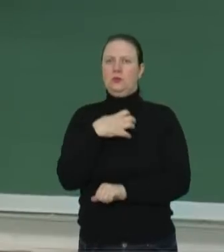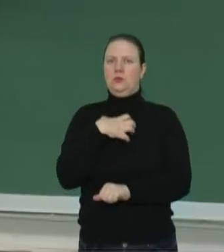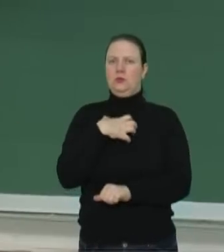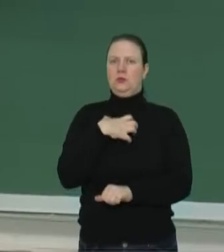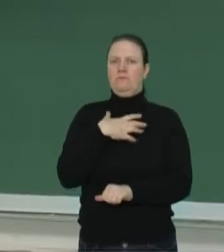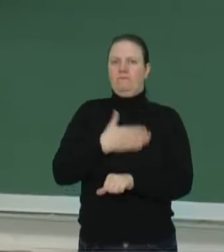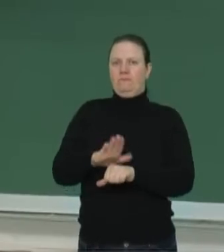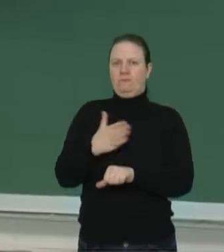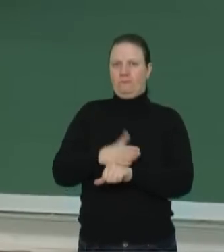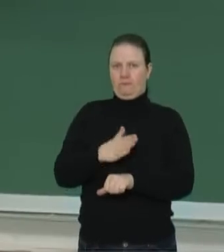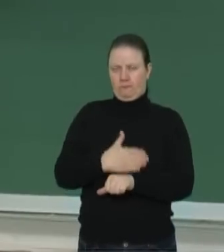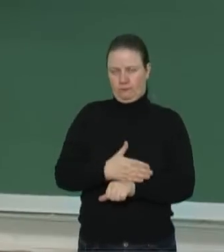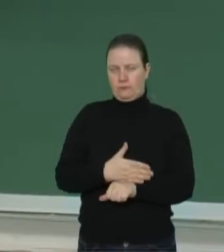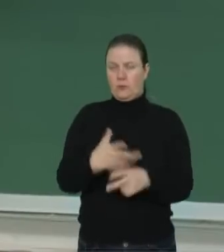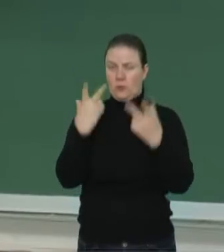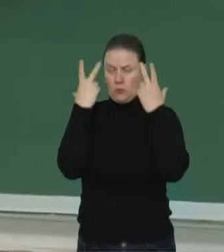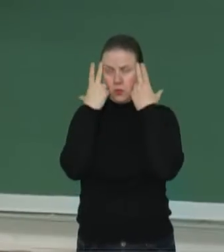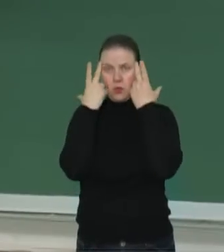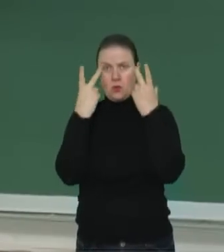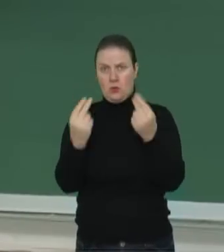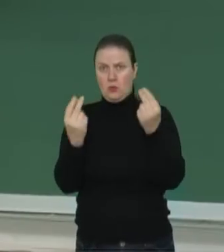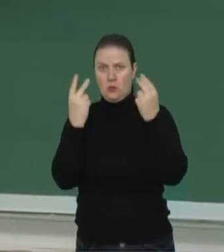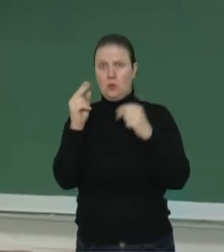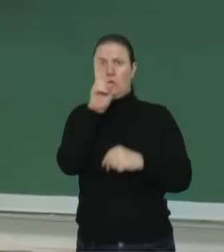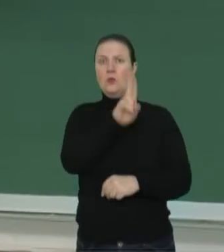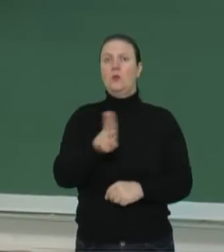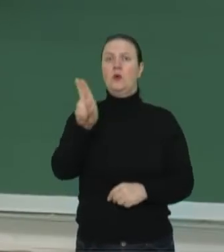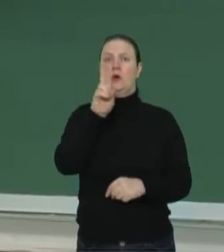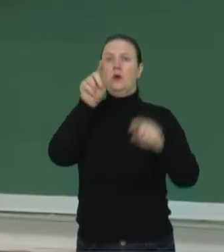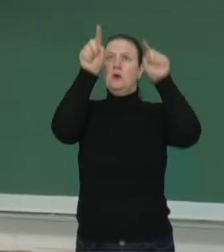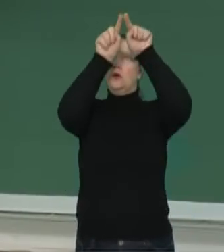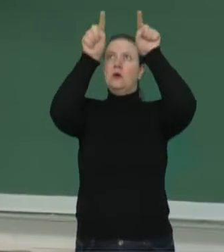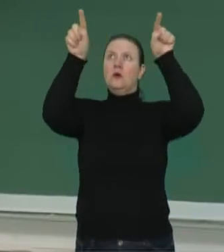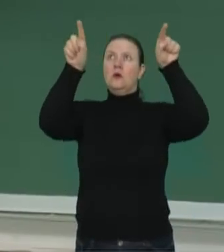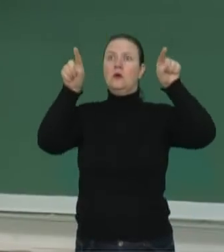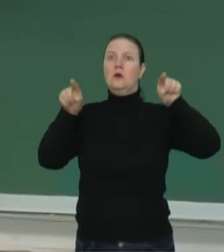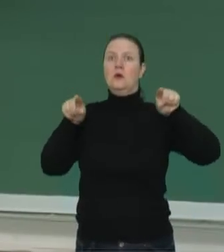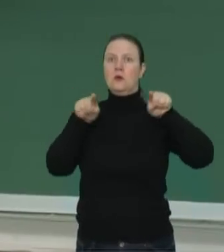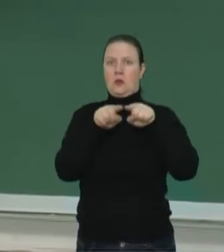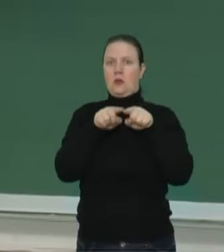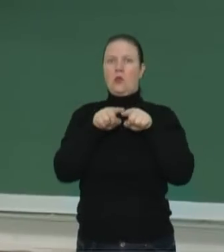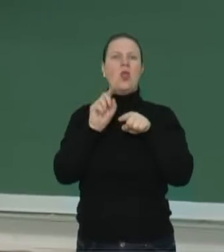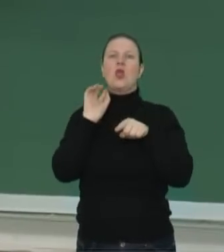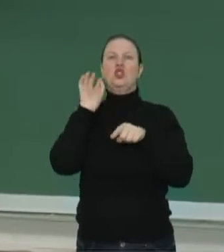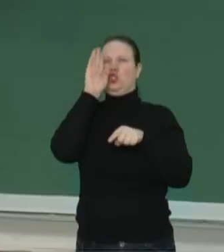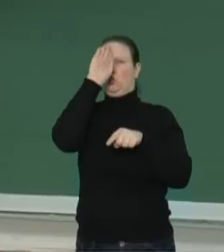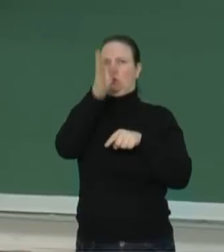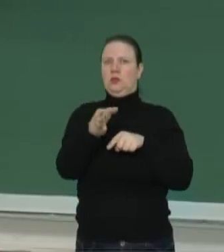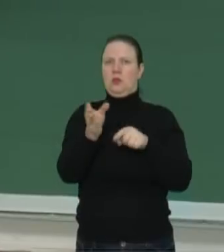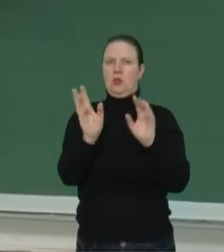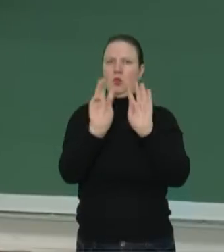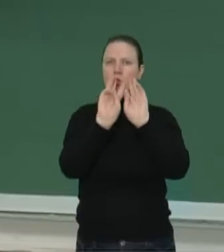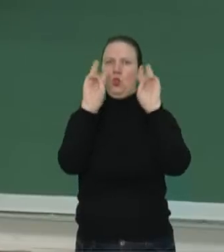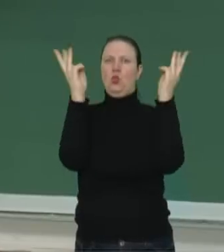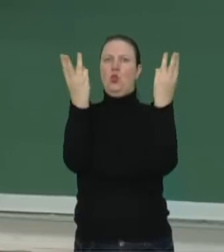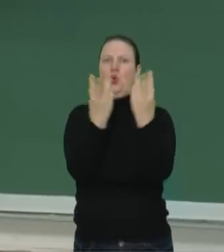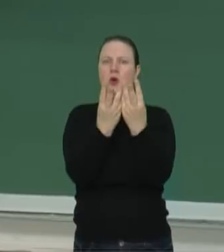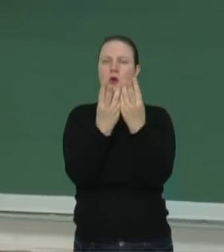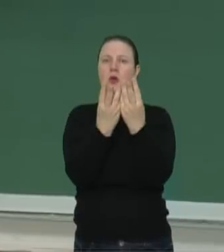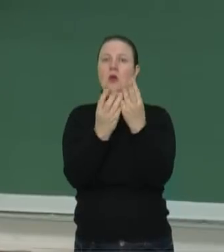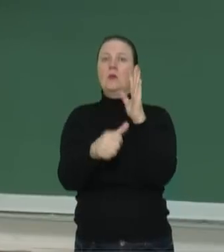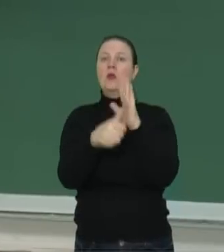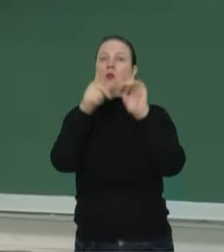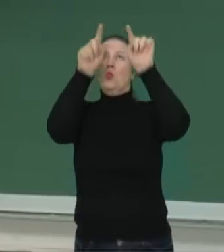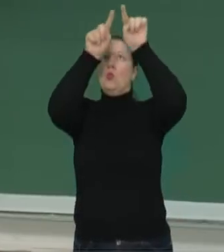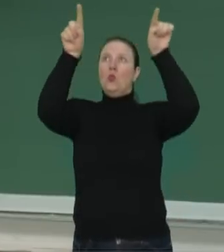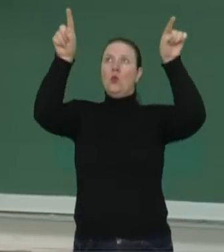comum você usar essa tabela para acertar a cesta. Você não arremessa diretamente na cesta. Você arremessa a bola na tabela,